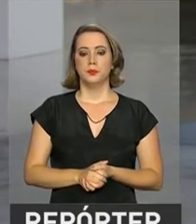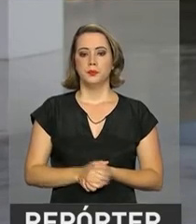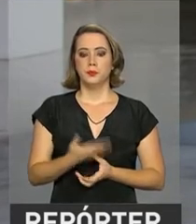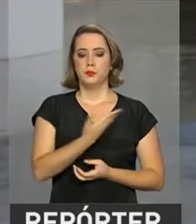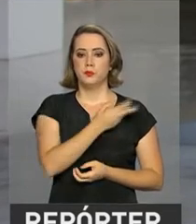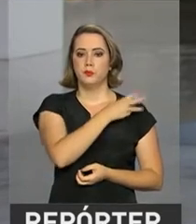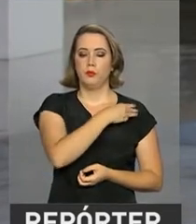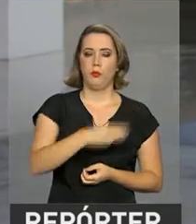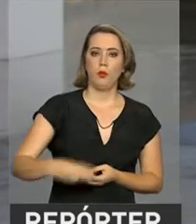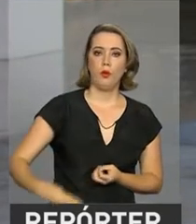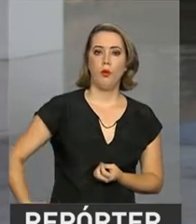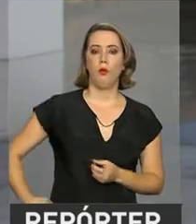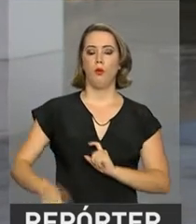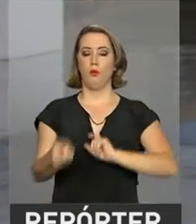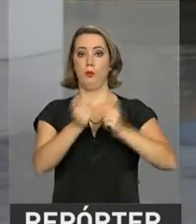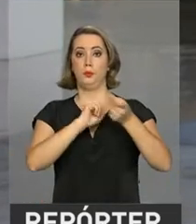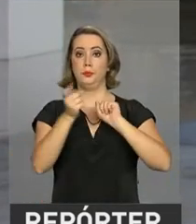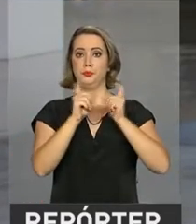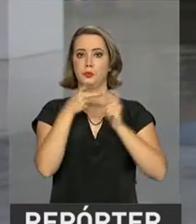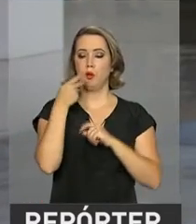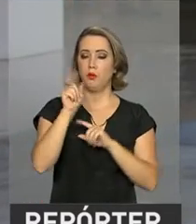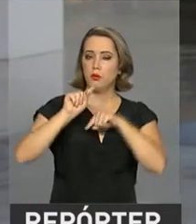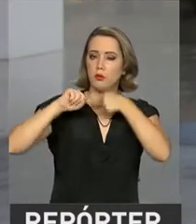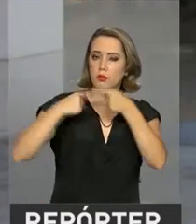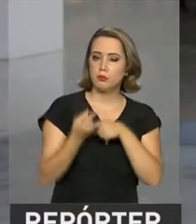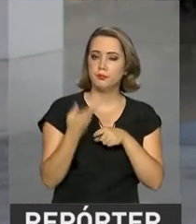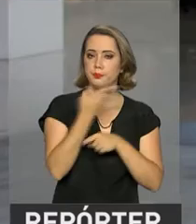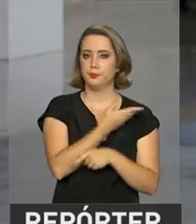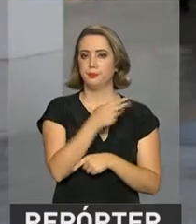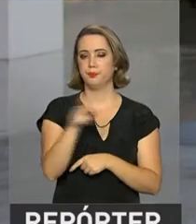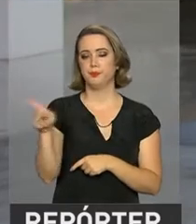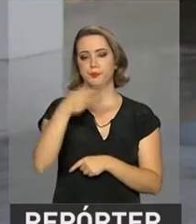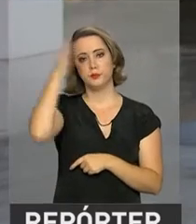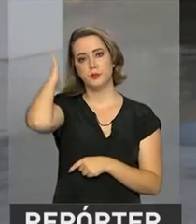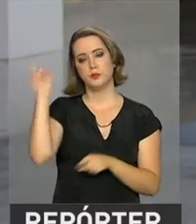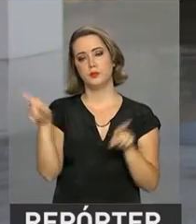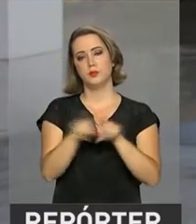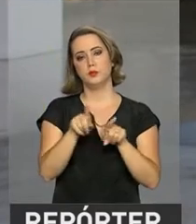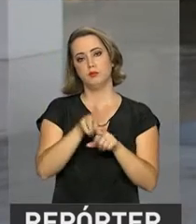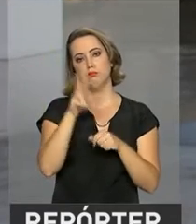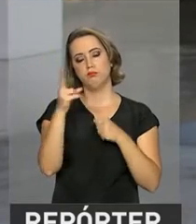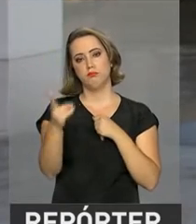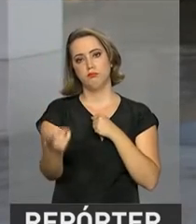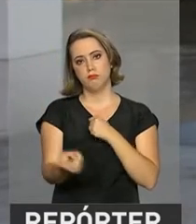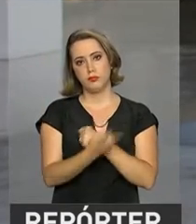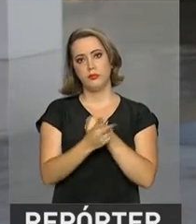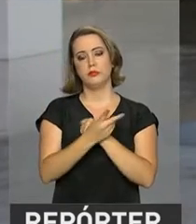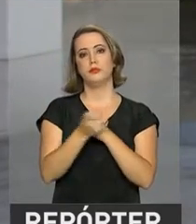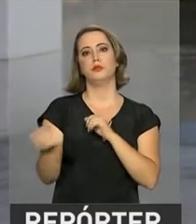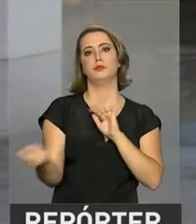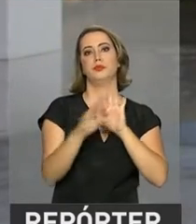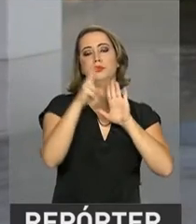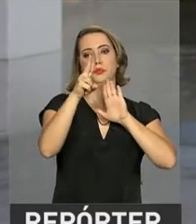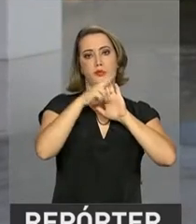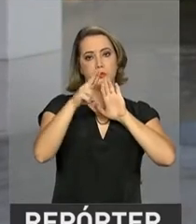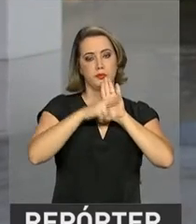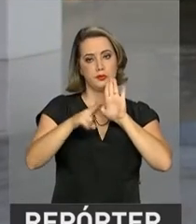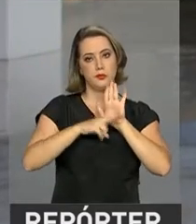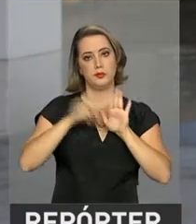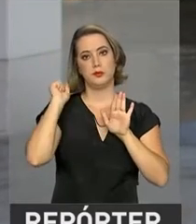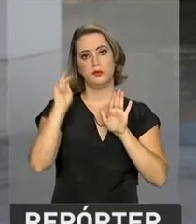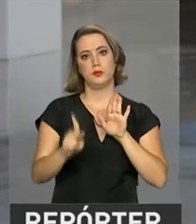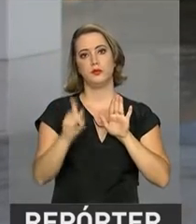meirelles que falou logo depois do presidente michel temer na reunião também defendeu a proposta de reforma da previdência social